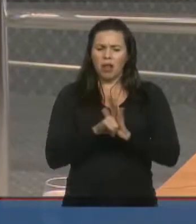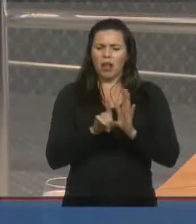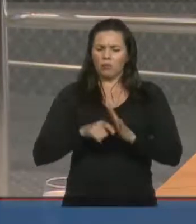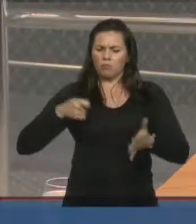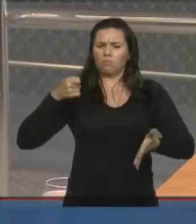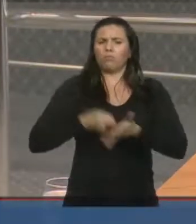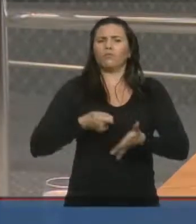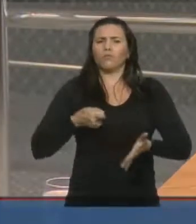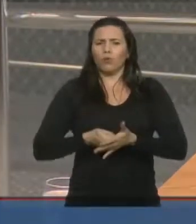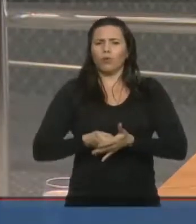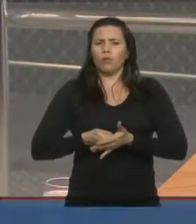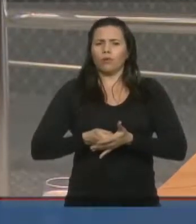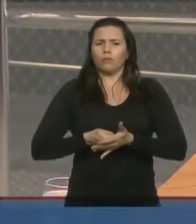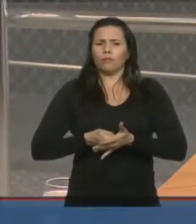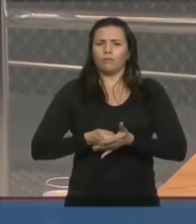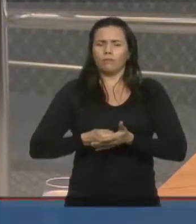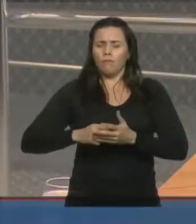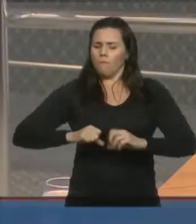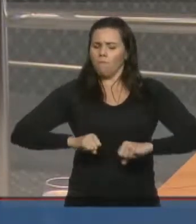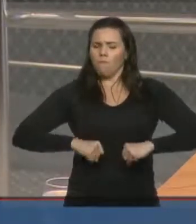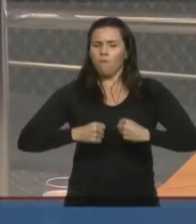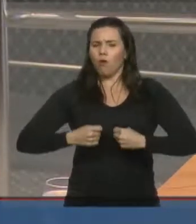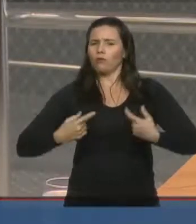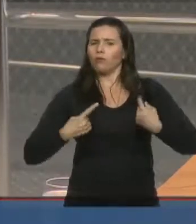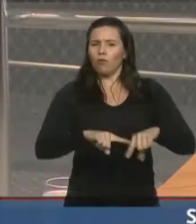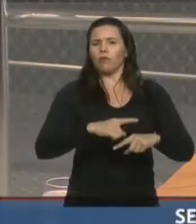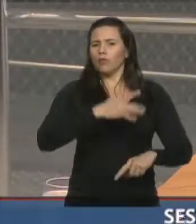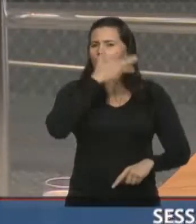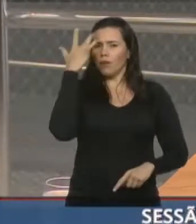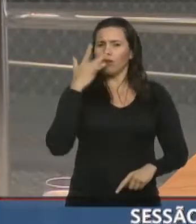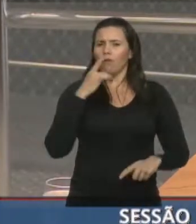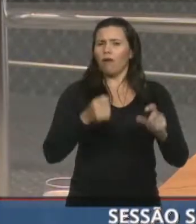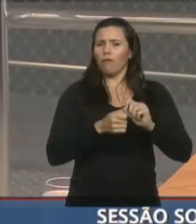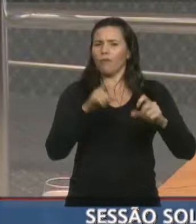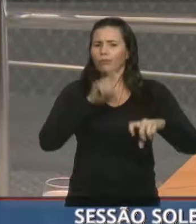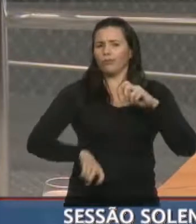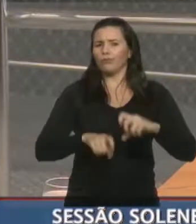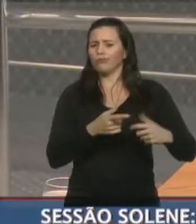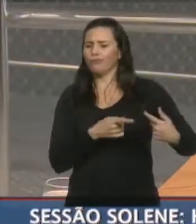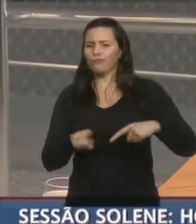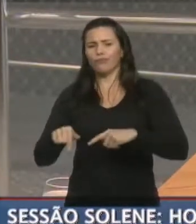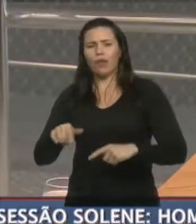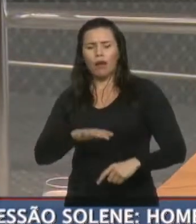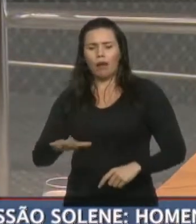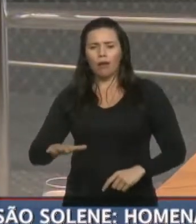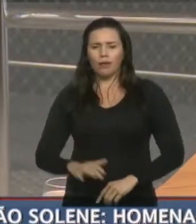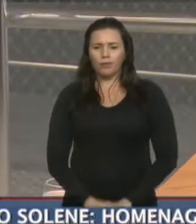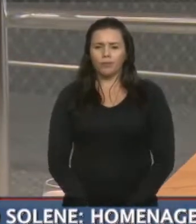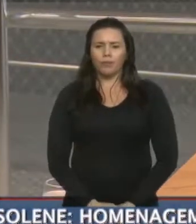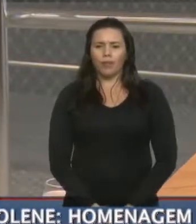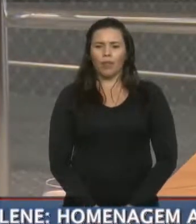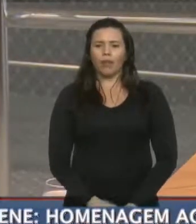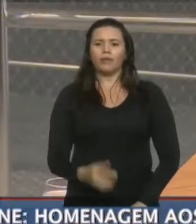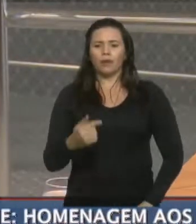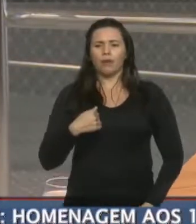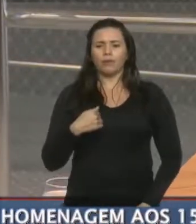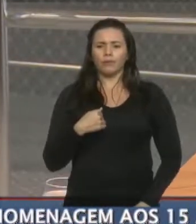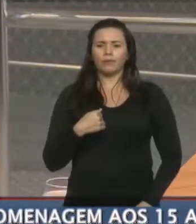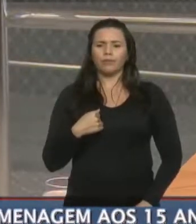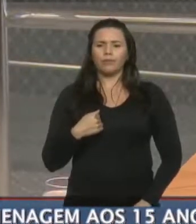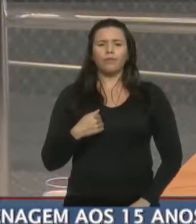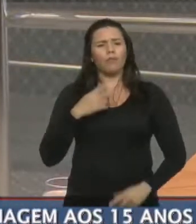nós construímos. Dr. Jefferson Portela, nosso secretário de Estado de Segurança Pública. É um caminho